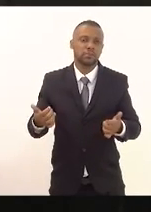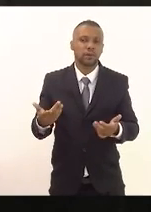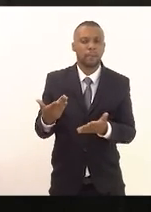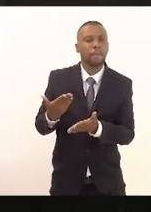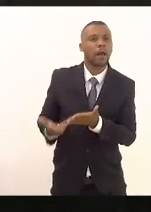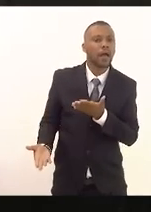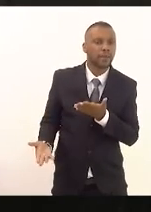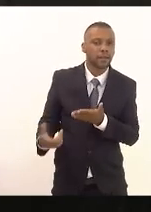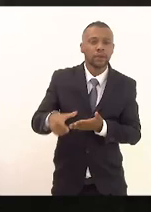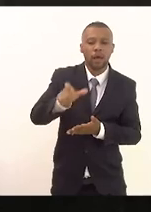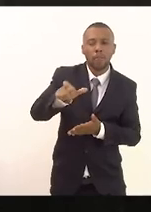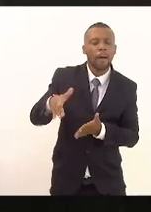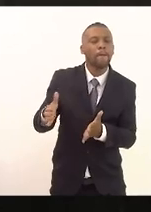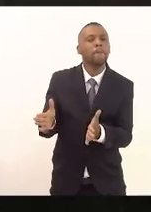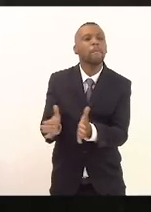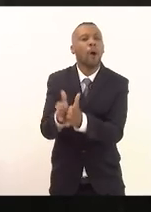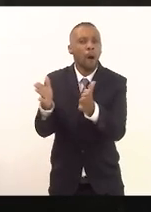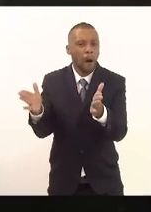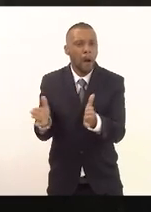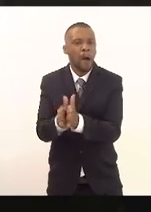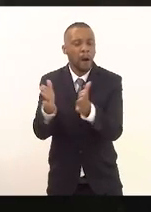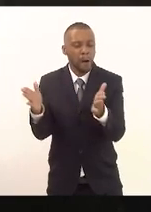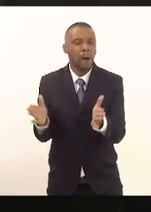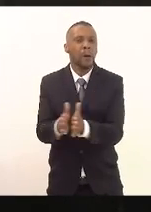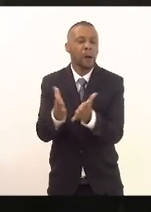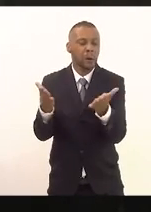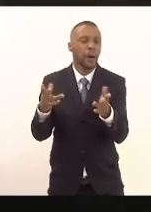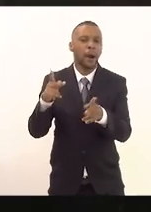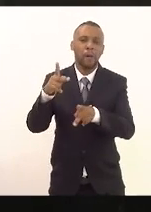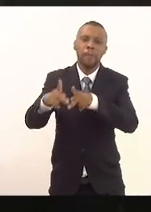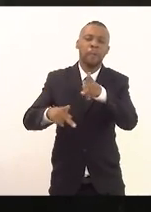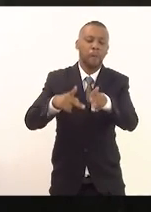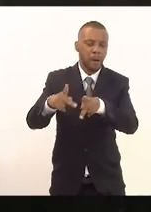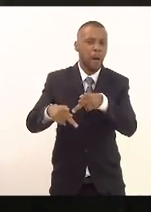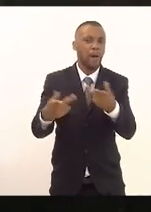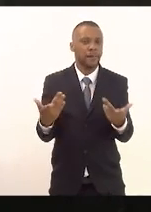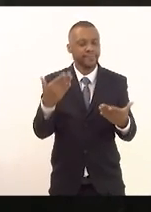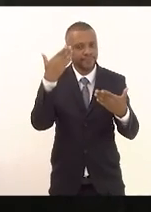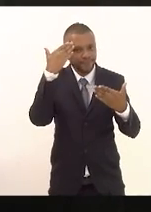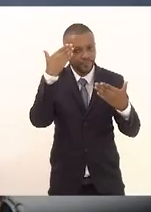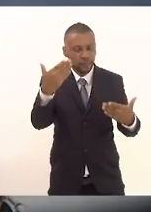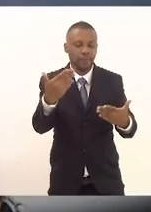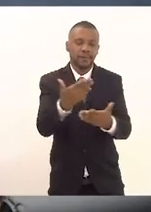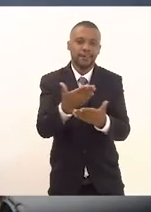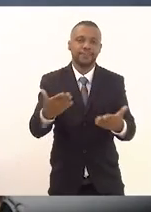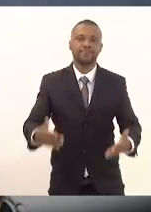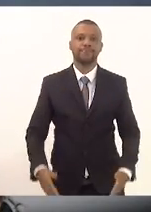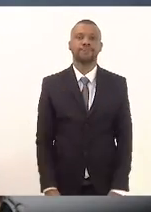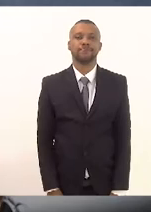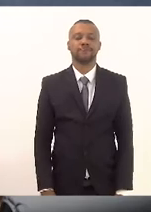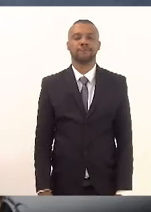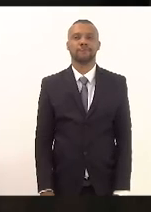são aqueles menos favorecidos é a população Obrigado Senhor